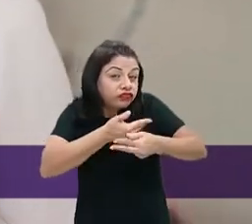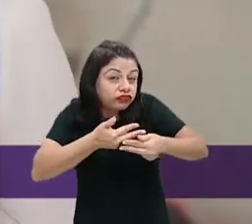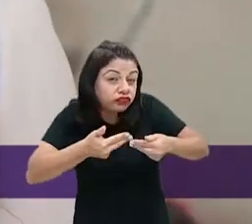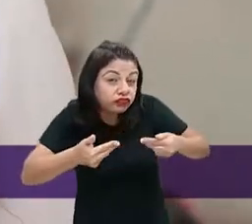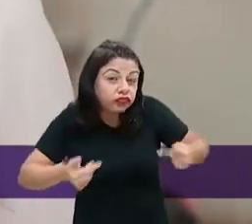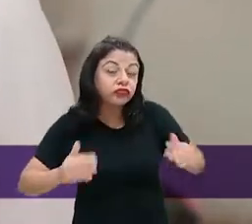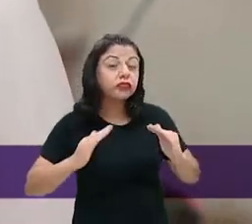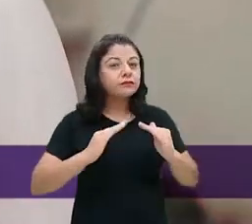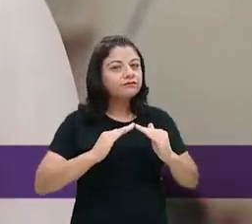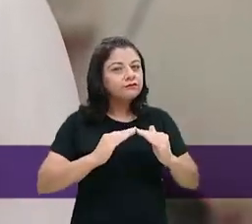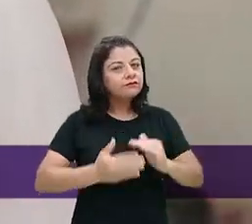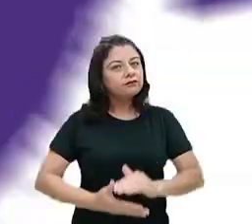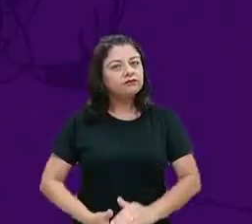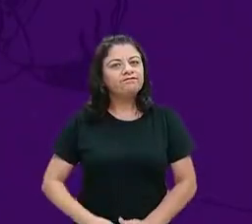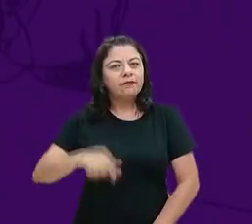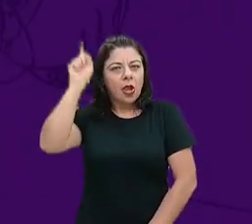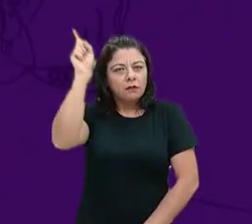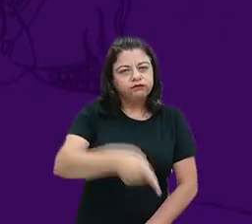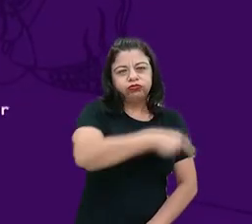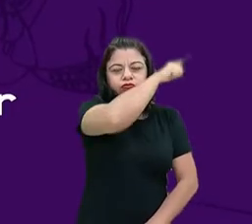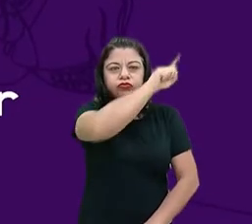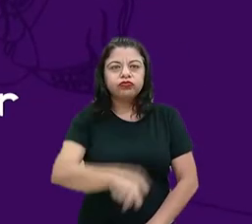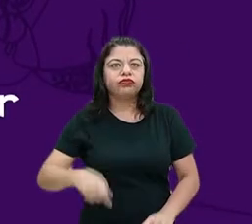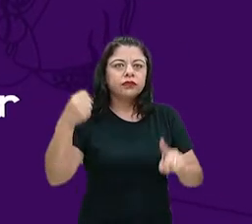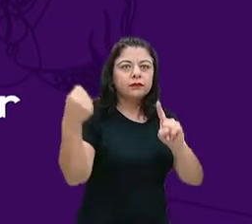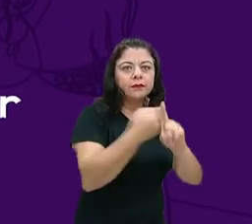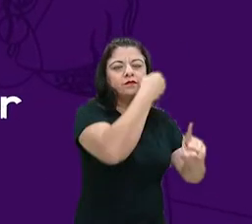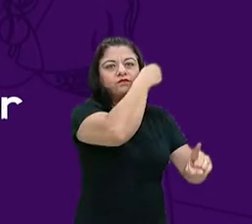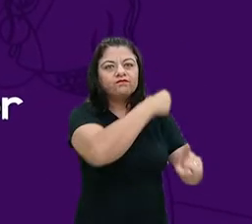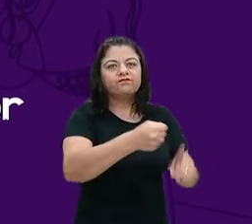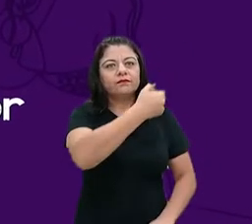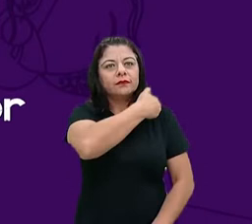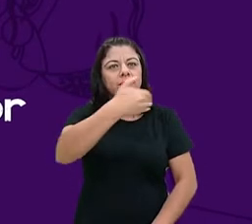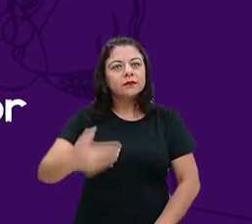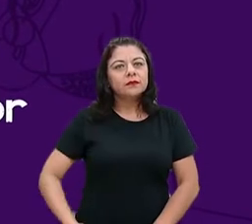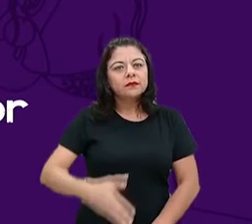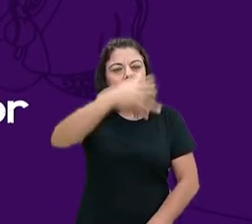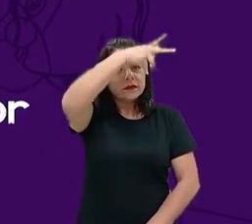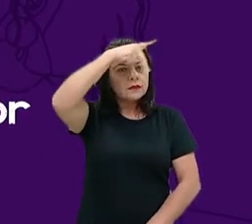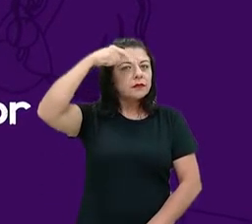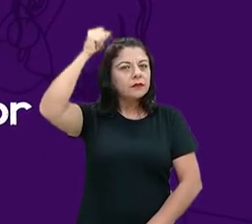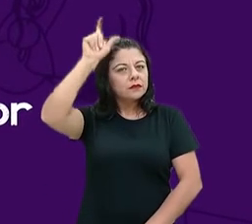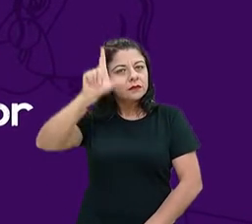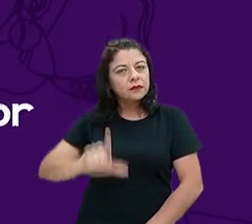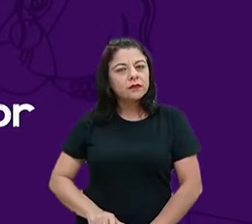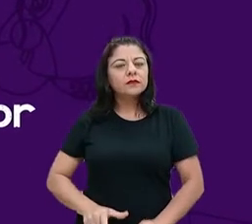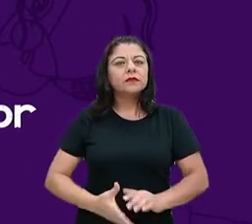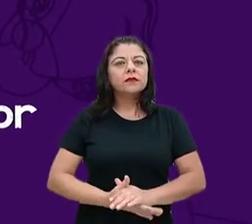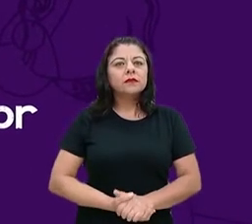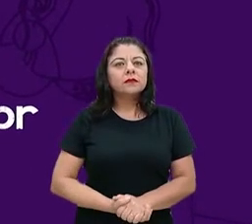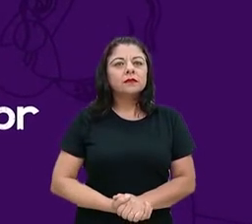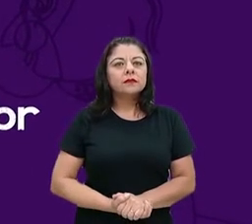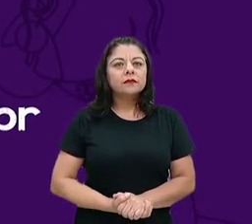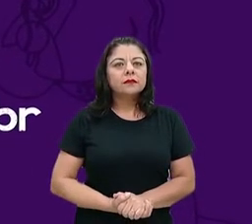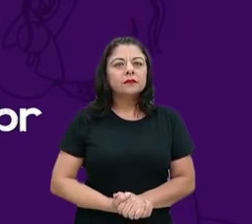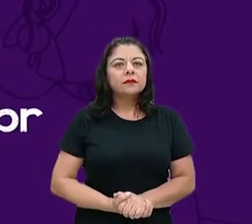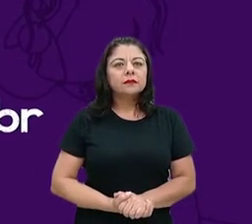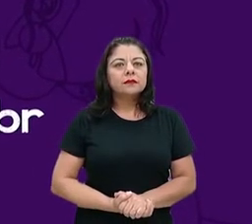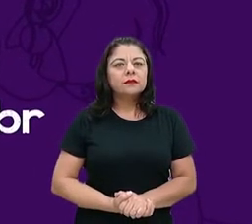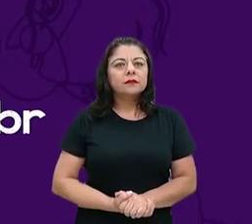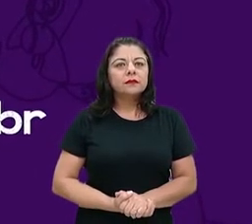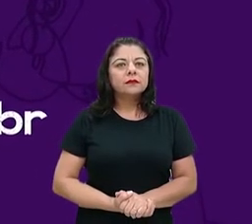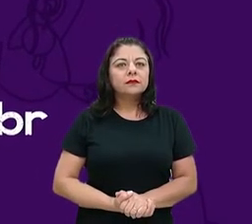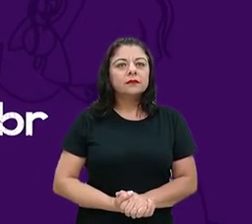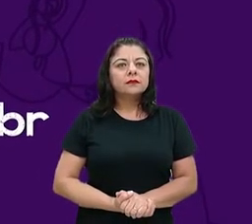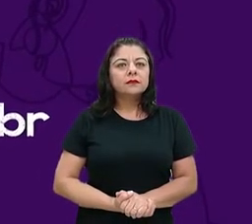pessoais, isso é violência patrimonial. Não tolere nenhuma forma de violência contra a mulher. Governo do Estado de Mato Grosso do Sul.